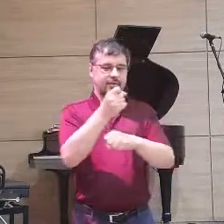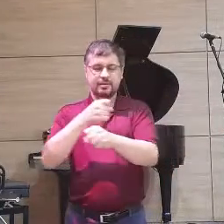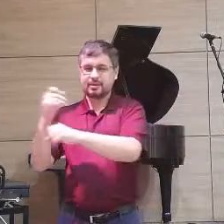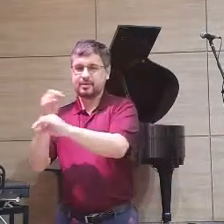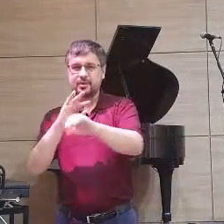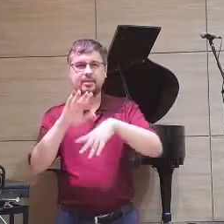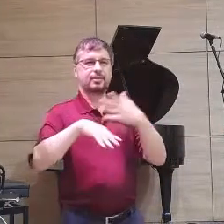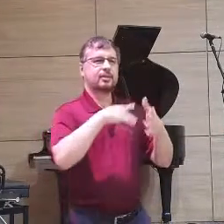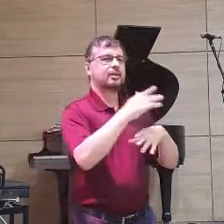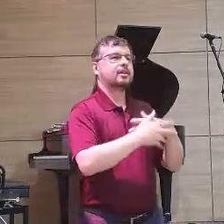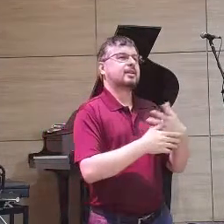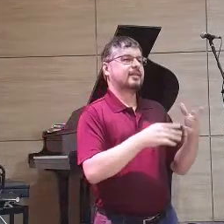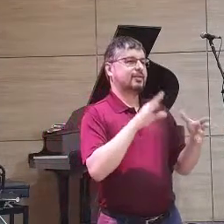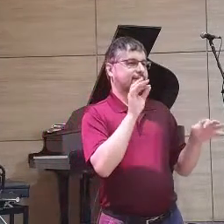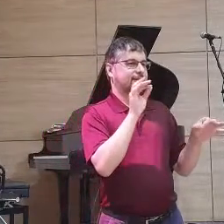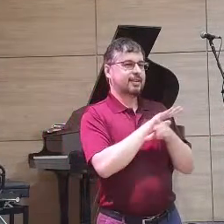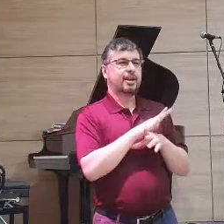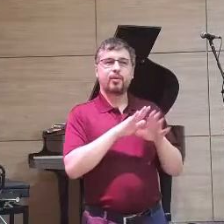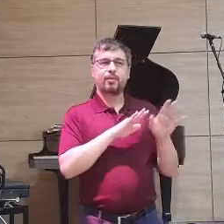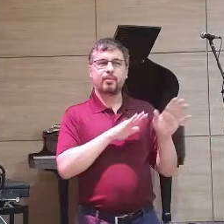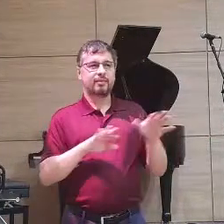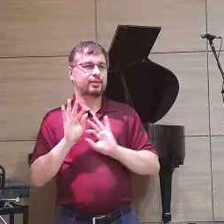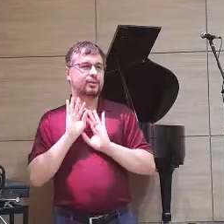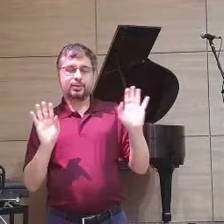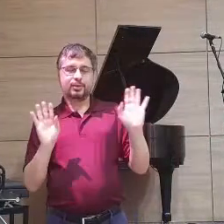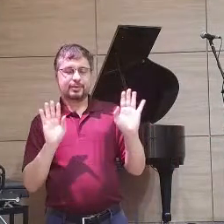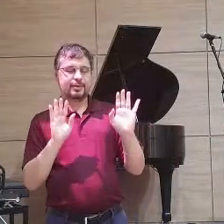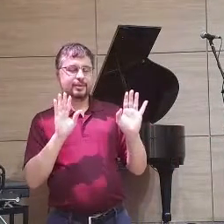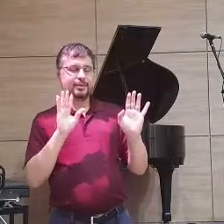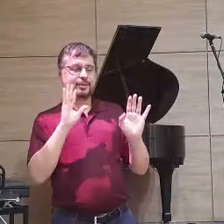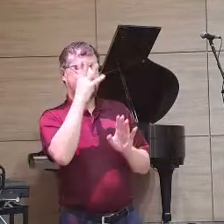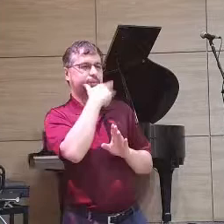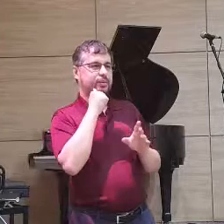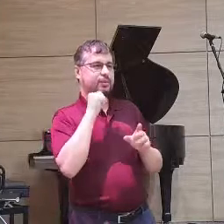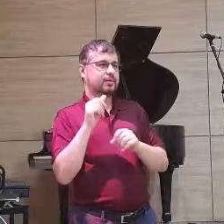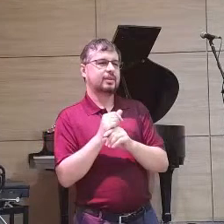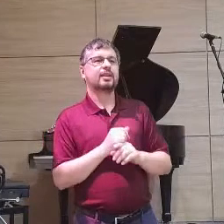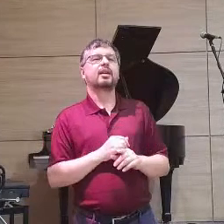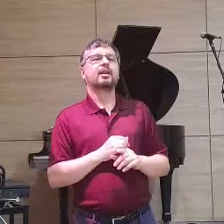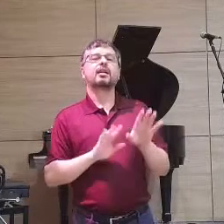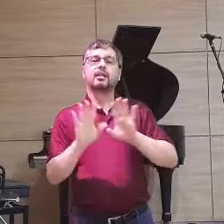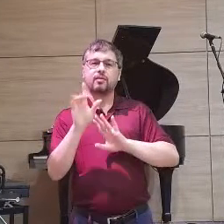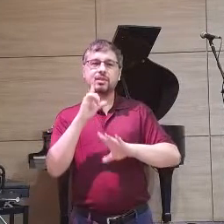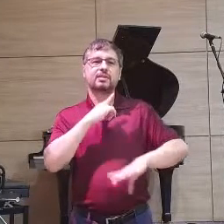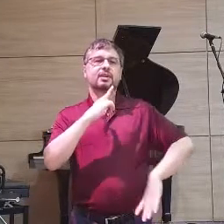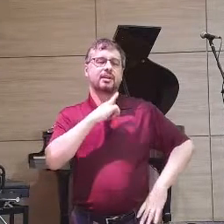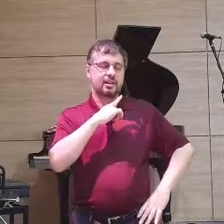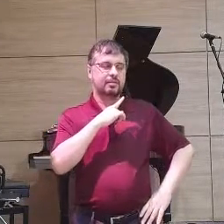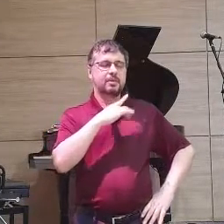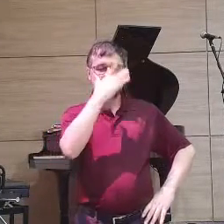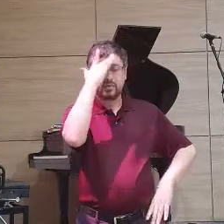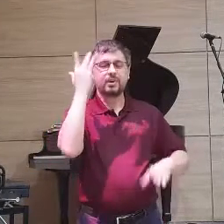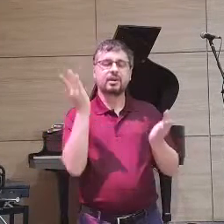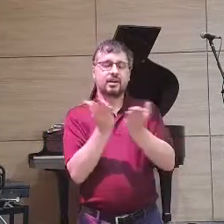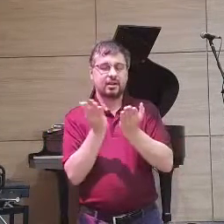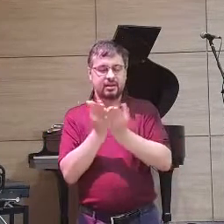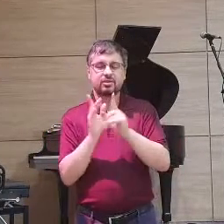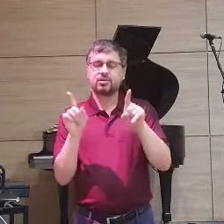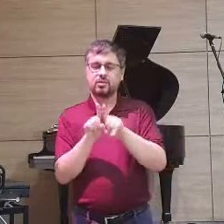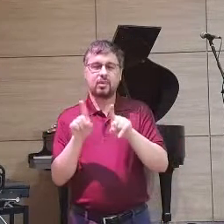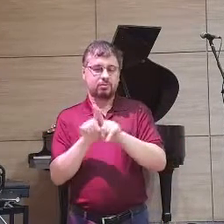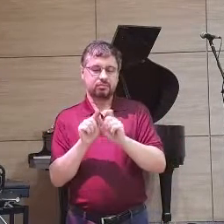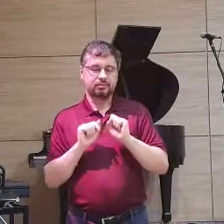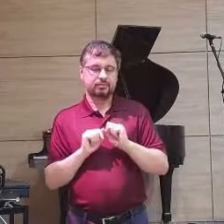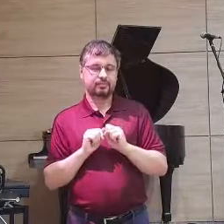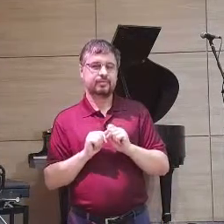tal que trocava a fralda dos irmãos colocar era uma coisa só talvez até que a gente assim mas aí chegando no Versículo